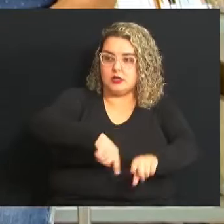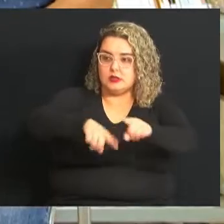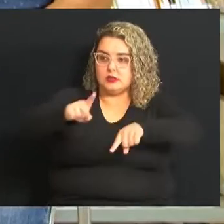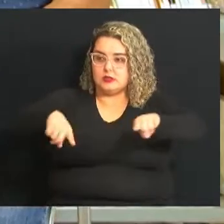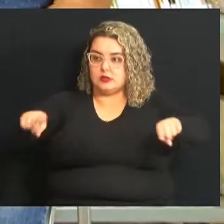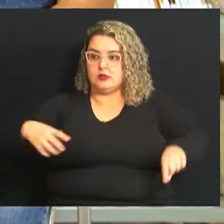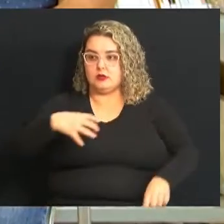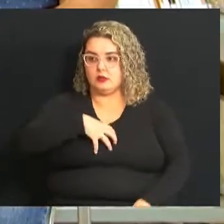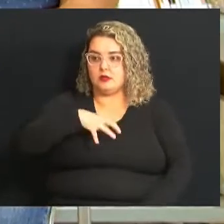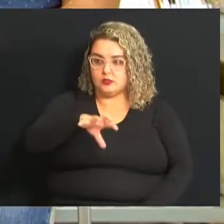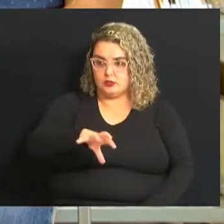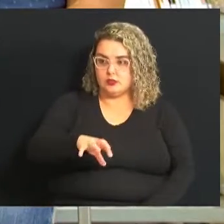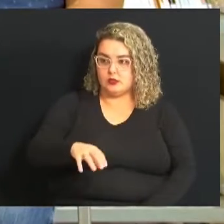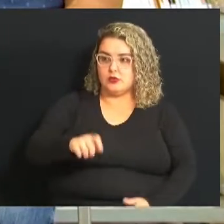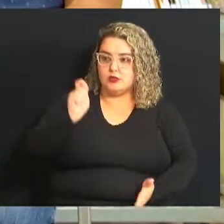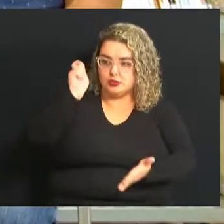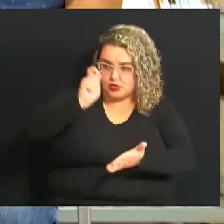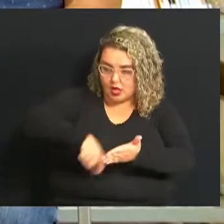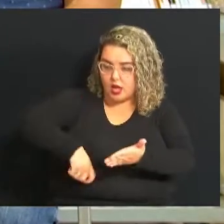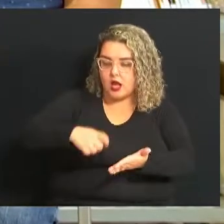de registro, né?